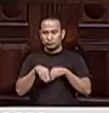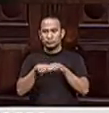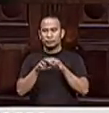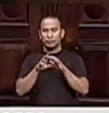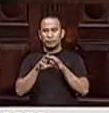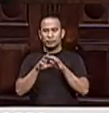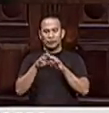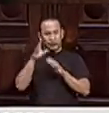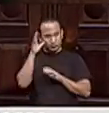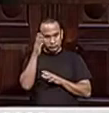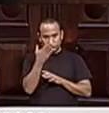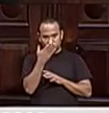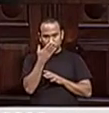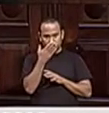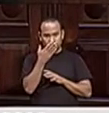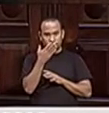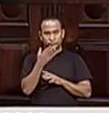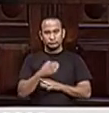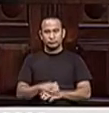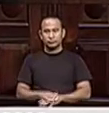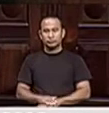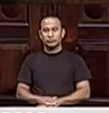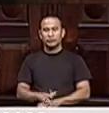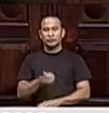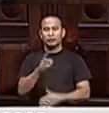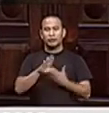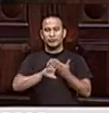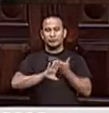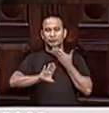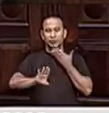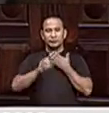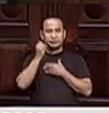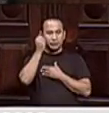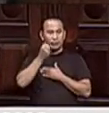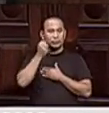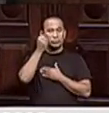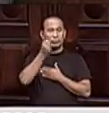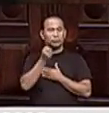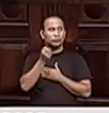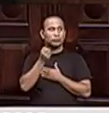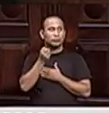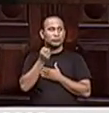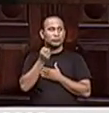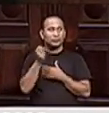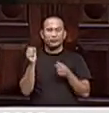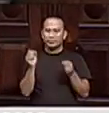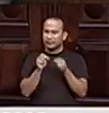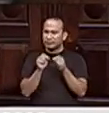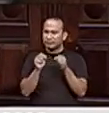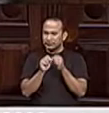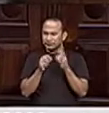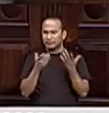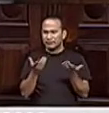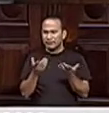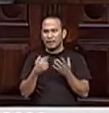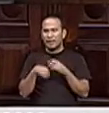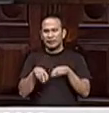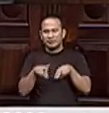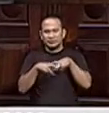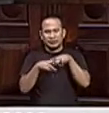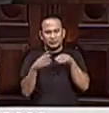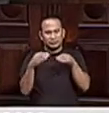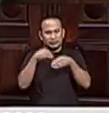decisão do Supremo de afastar o senador e de criar essa figura de prisão